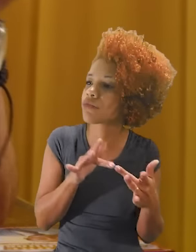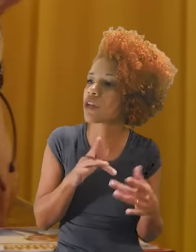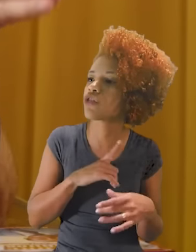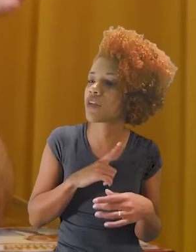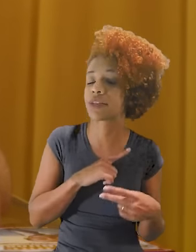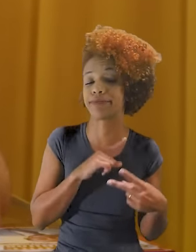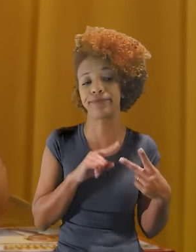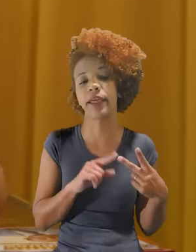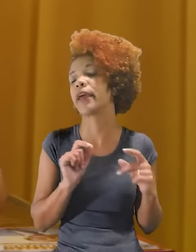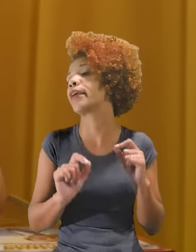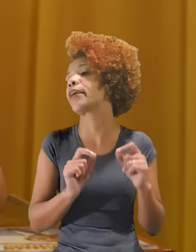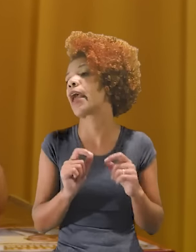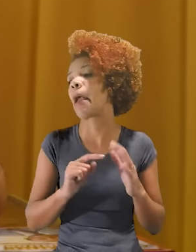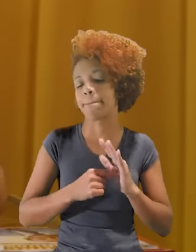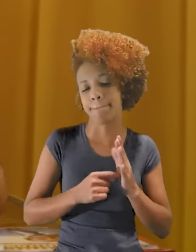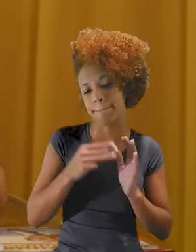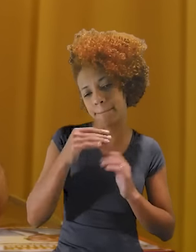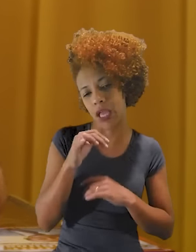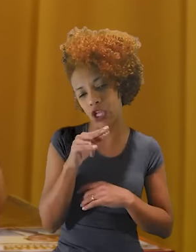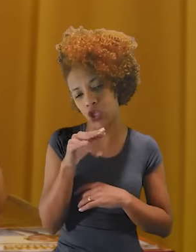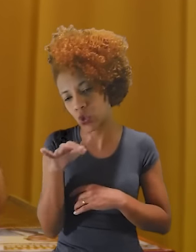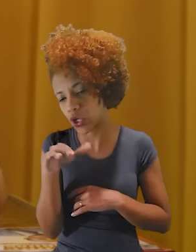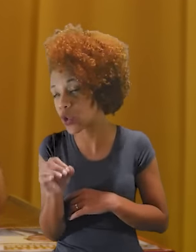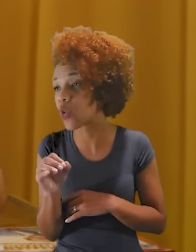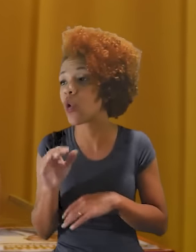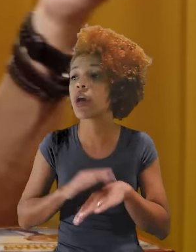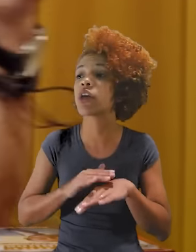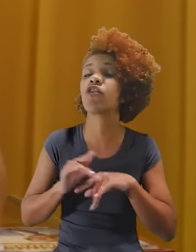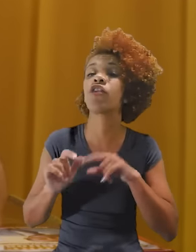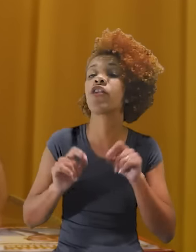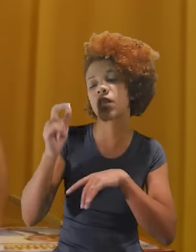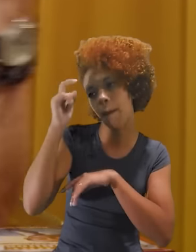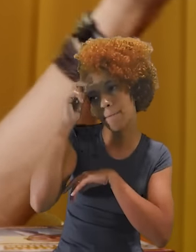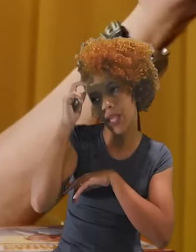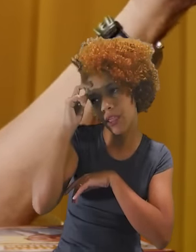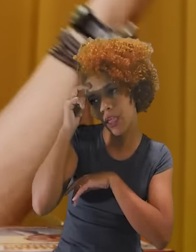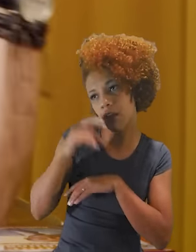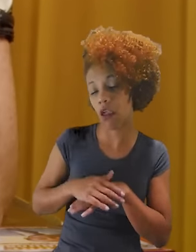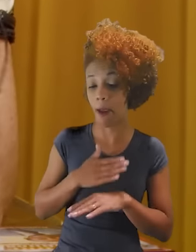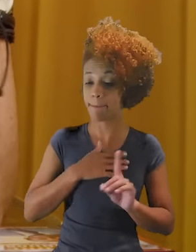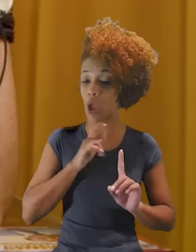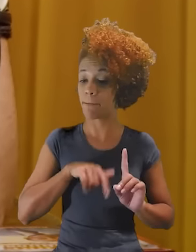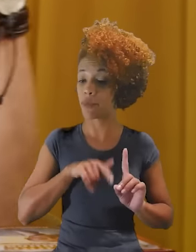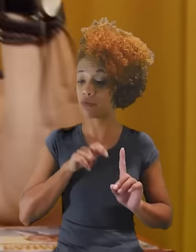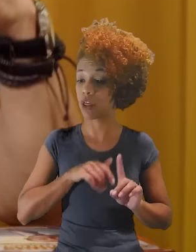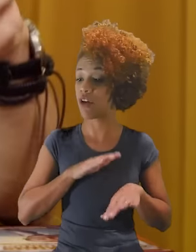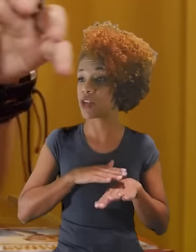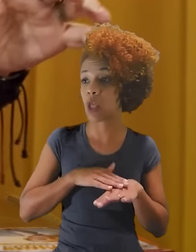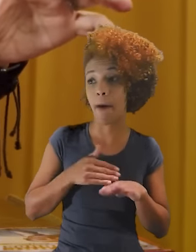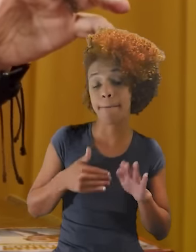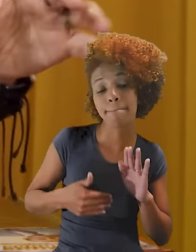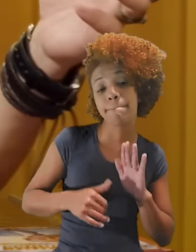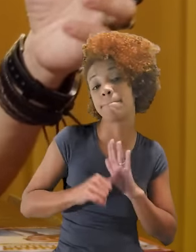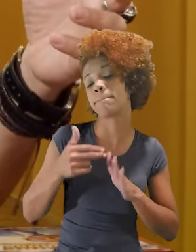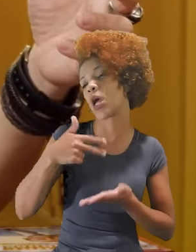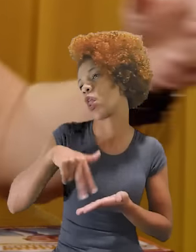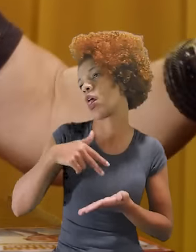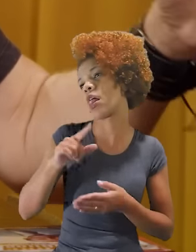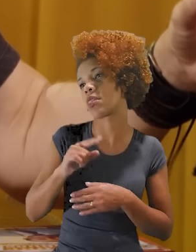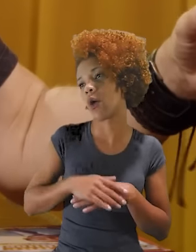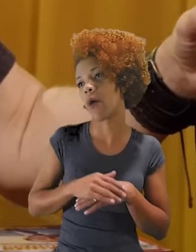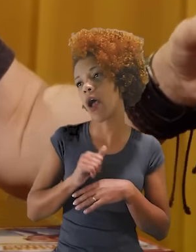Quem ia querer, a primeira chance de você fazer um mecatrônico, pô, beleza, vou fazer o quê? O Mickey. é meu personagem, vai ser o meu primeiro boneco. Não,